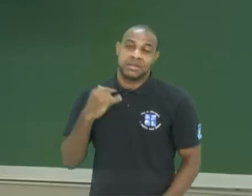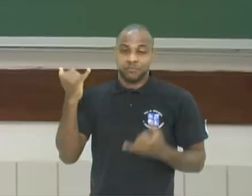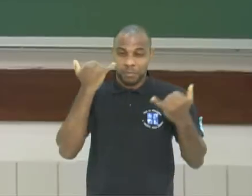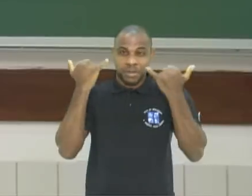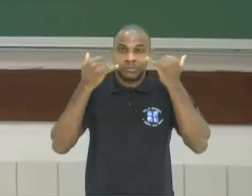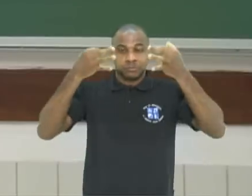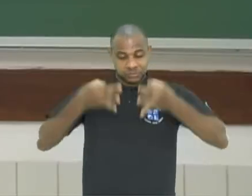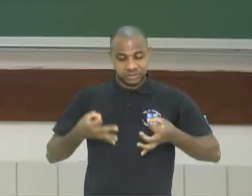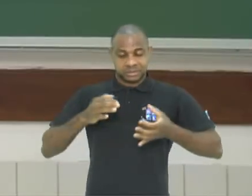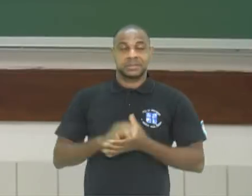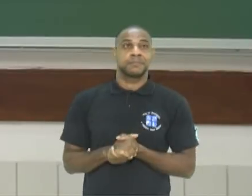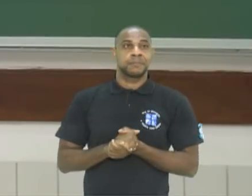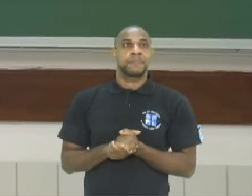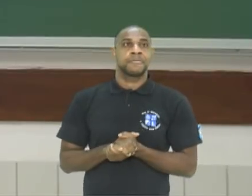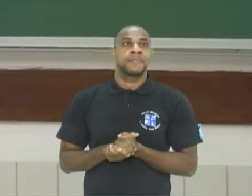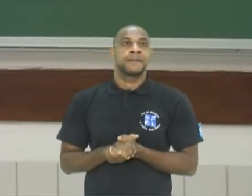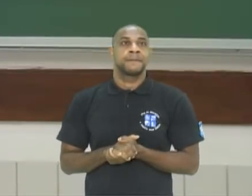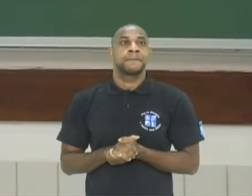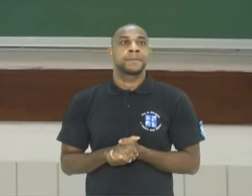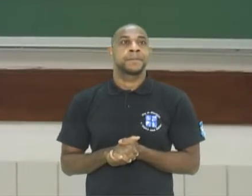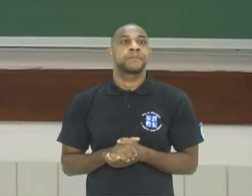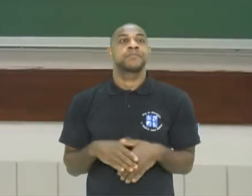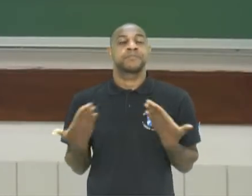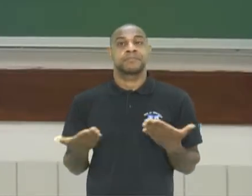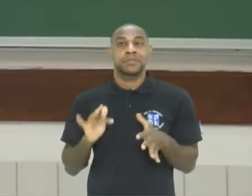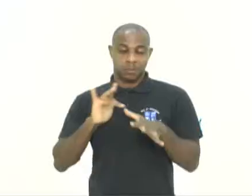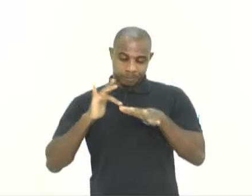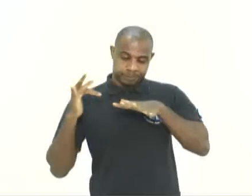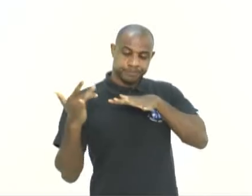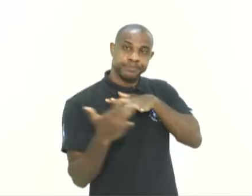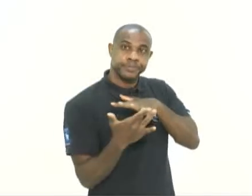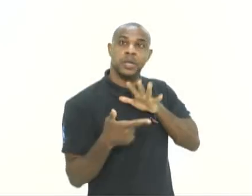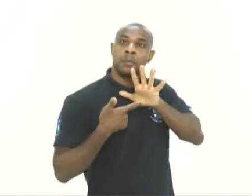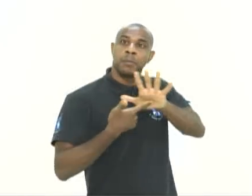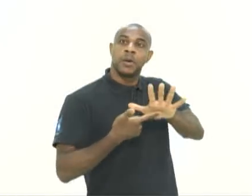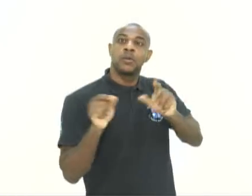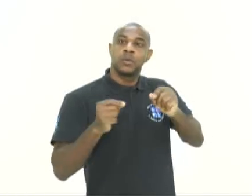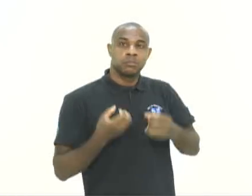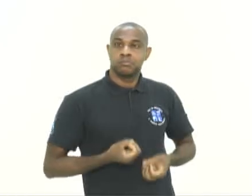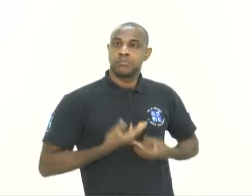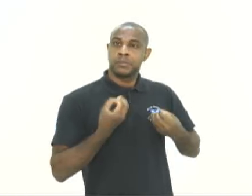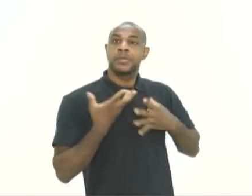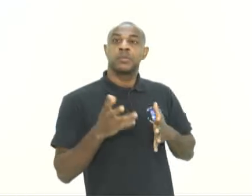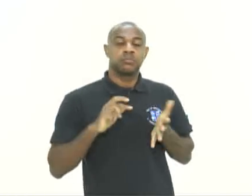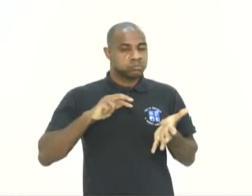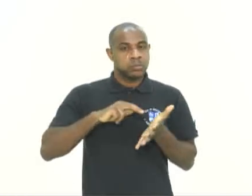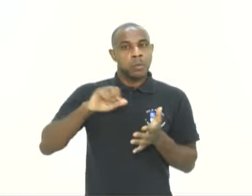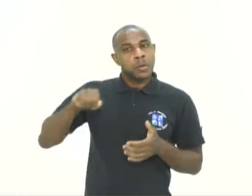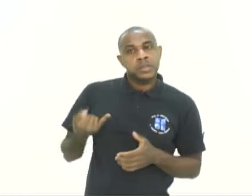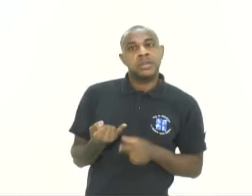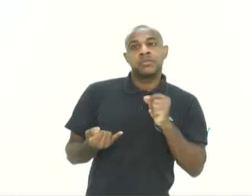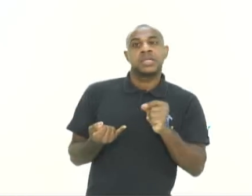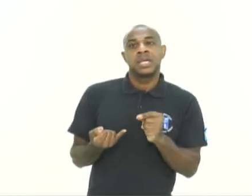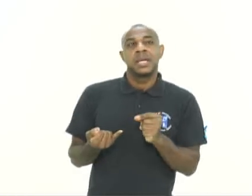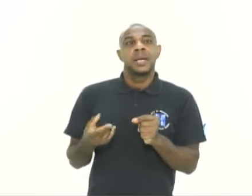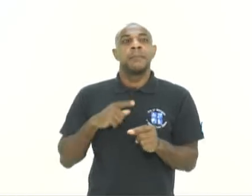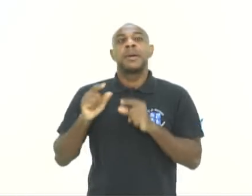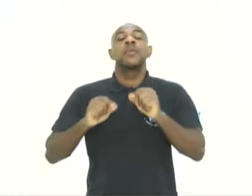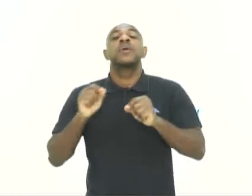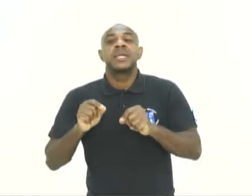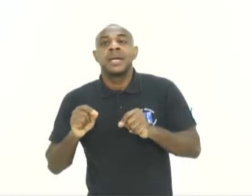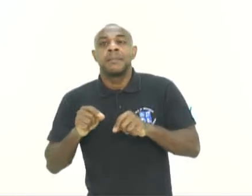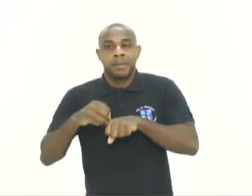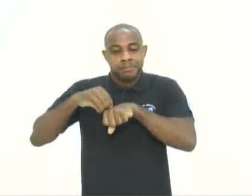ok? Continuando. As redes sociais oferecem oportunidades significativas para a politização